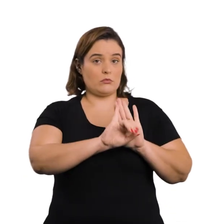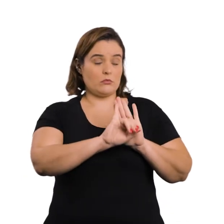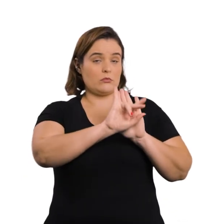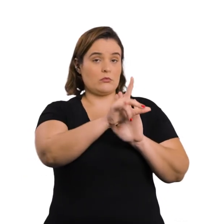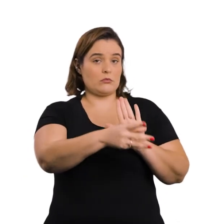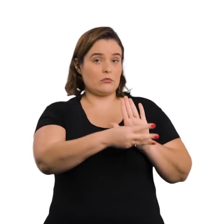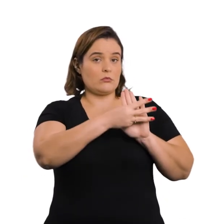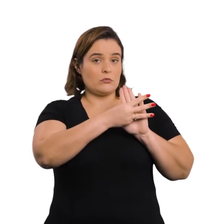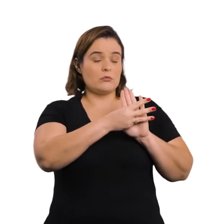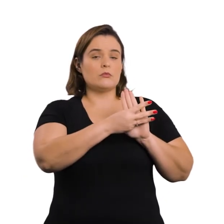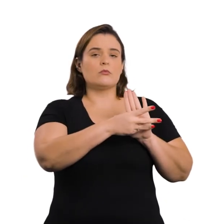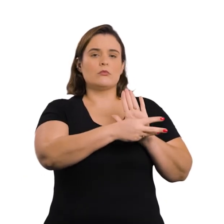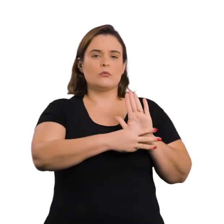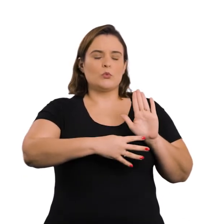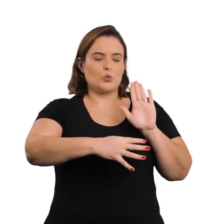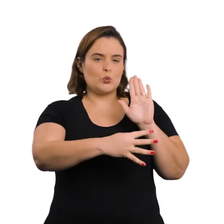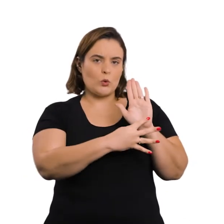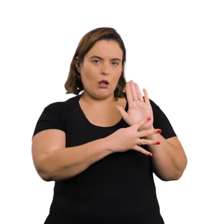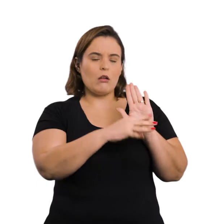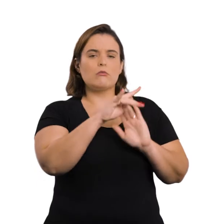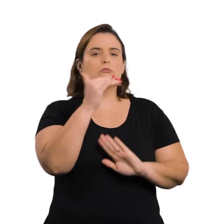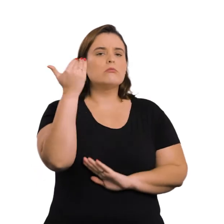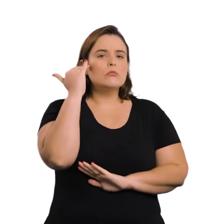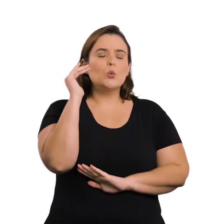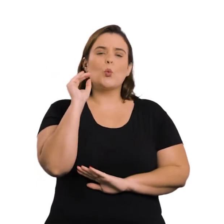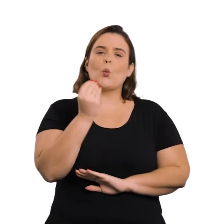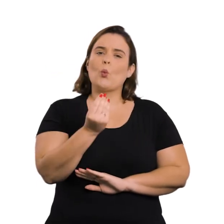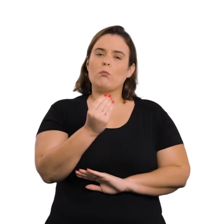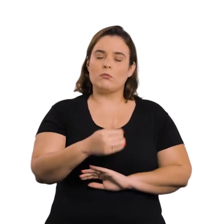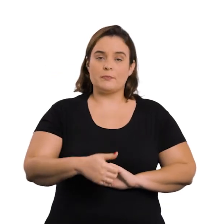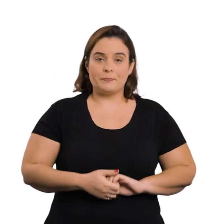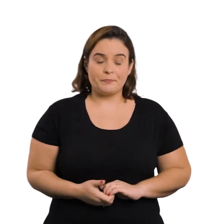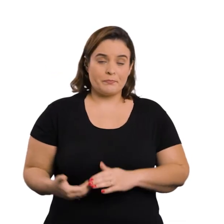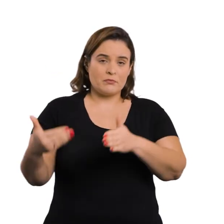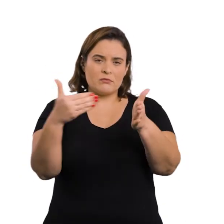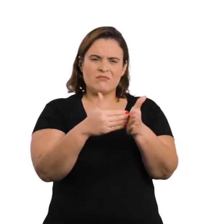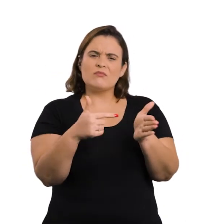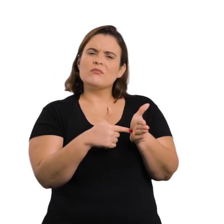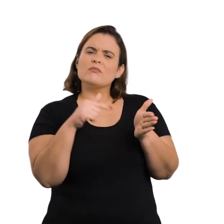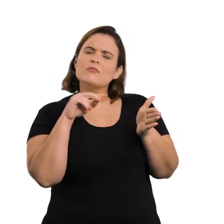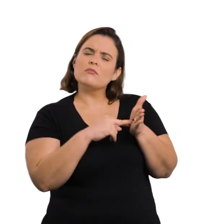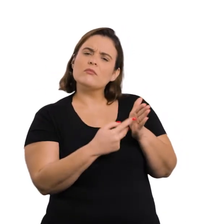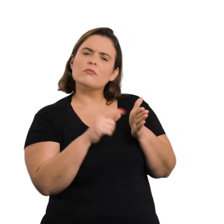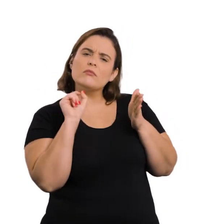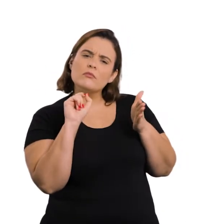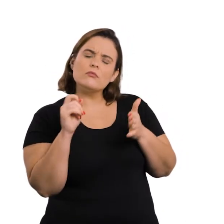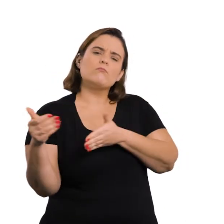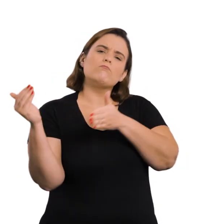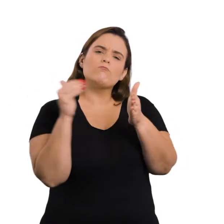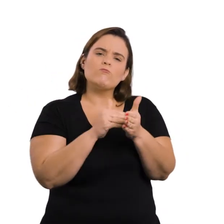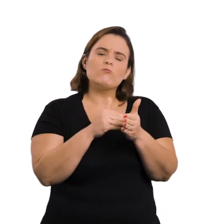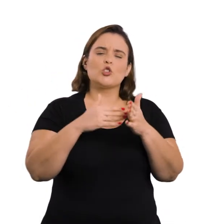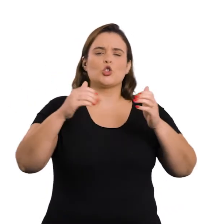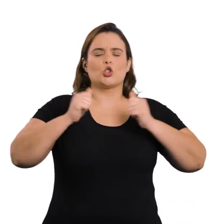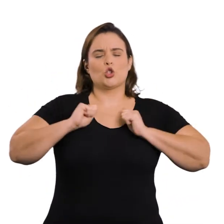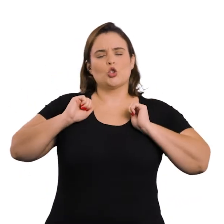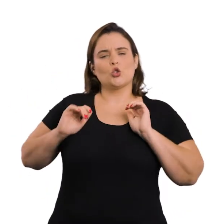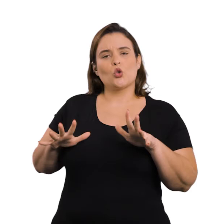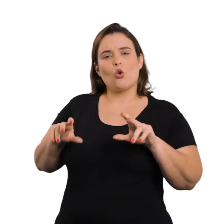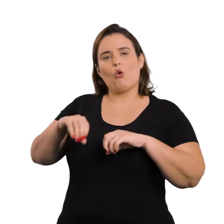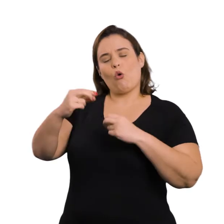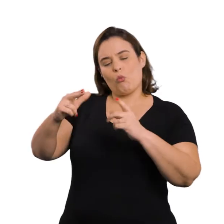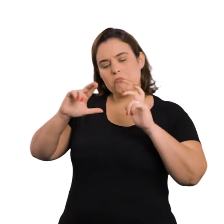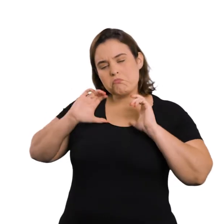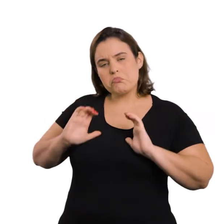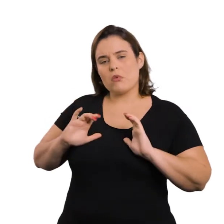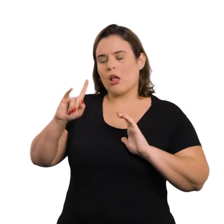em seu artigo 3º, inciso 4º, são entendidas como barreiras: qualquer entrave, obstáculo, atitude